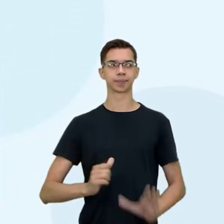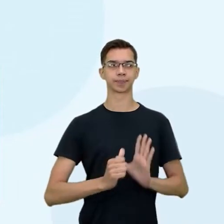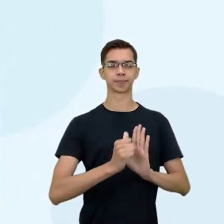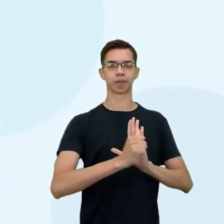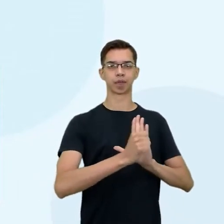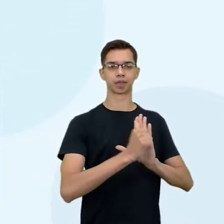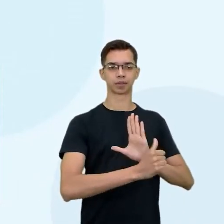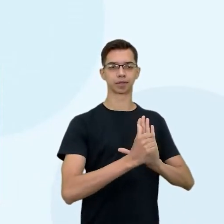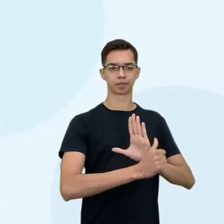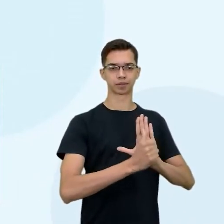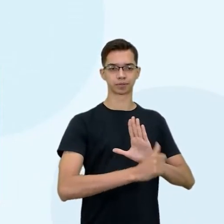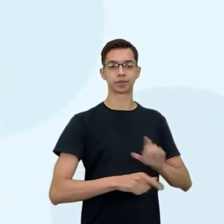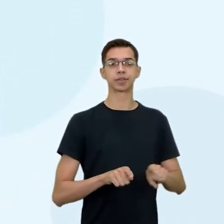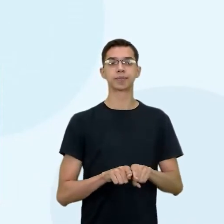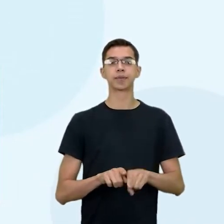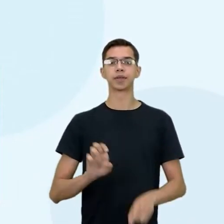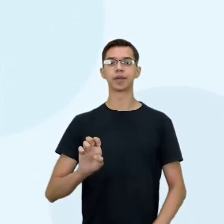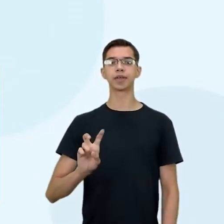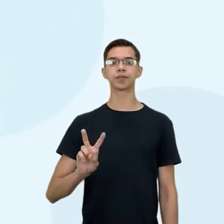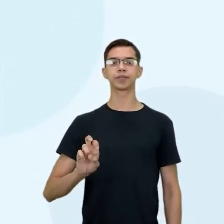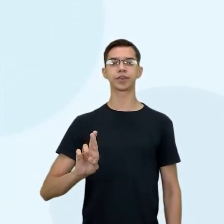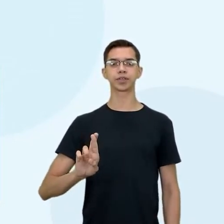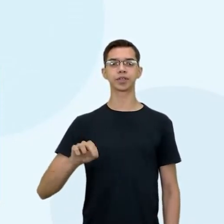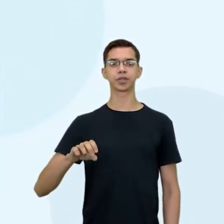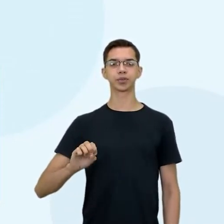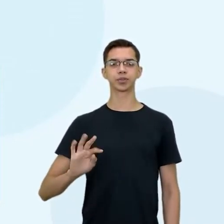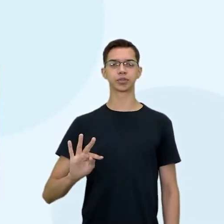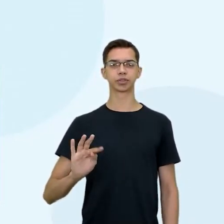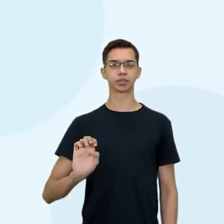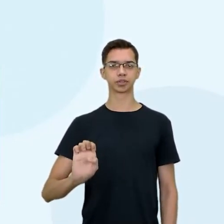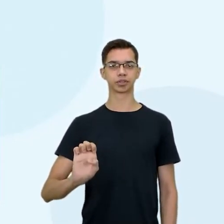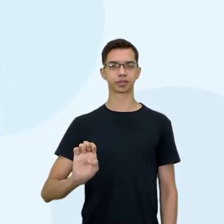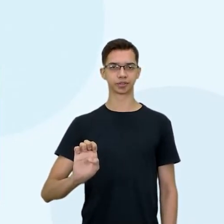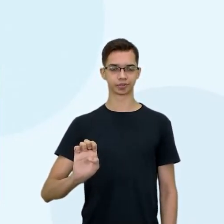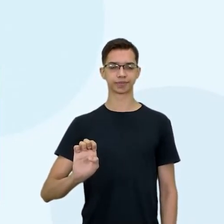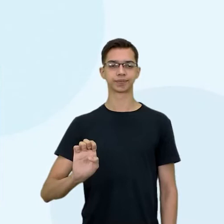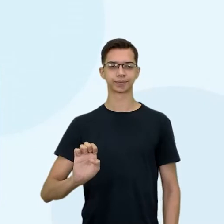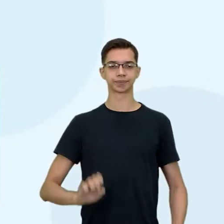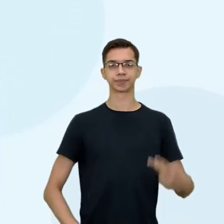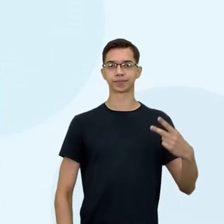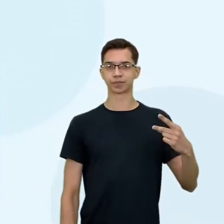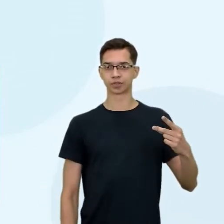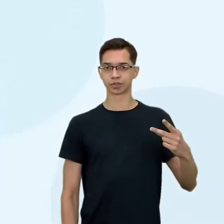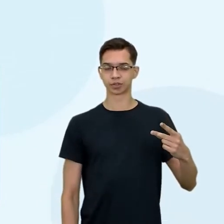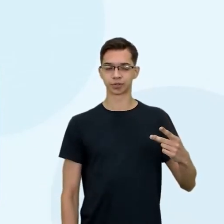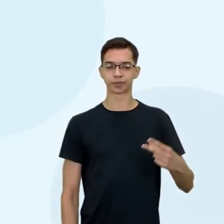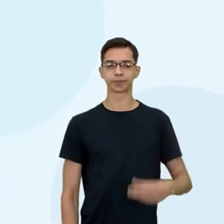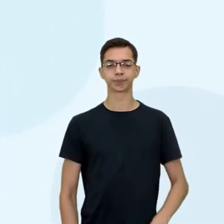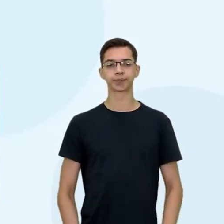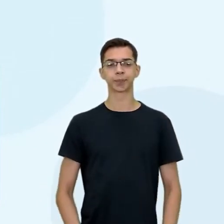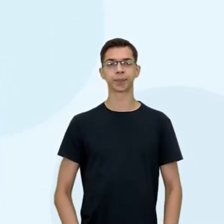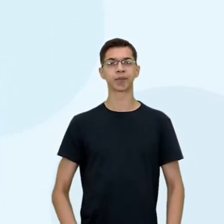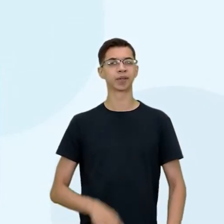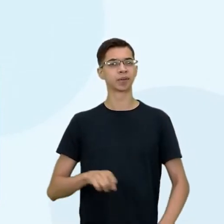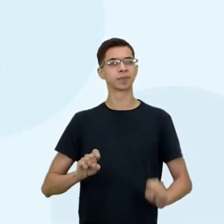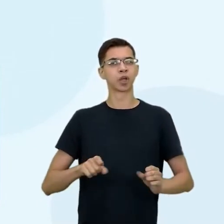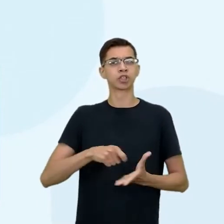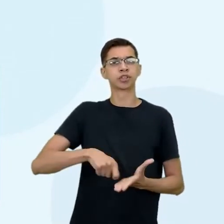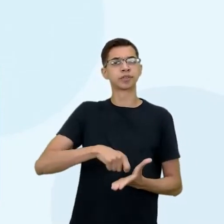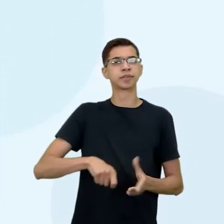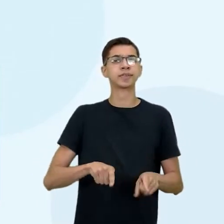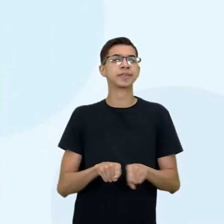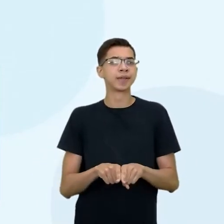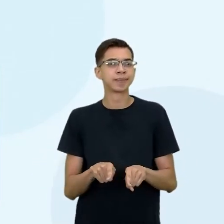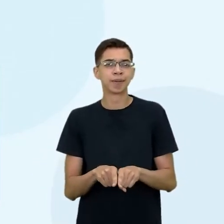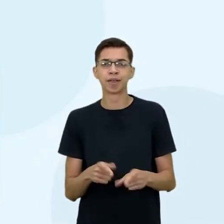tem o Planner, mas vocês podem usar qualquer outra coisa também. Inclusive, vocês podem fazer analógico, podem fazer no papel também, né?